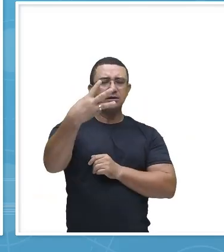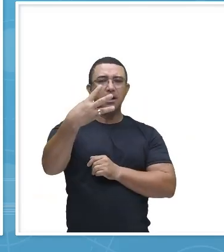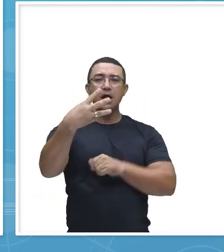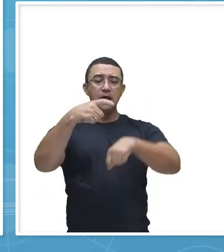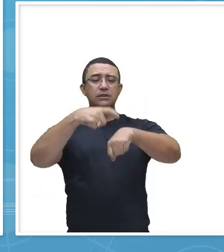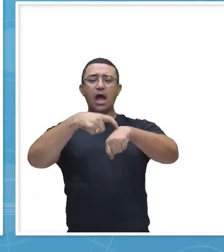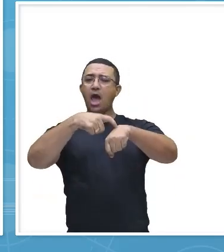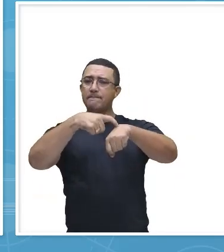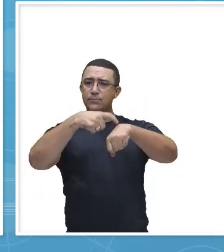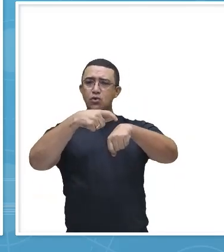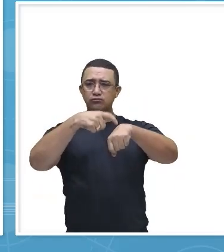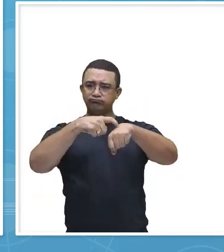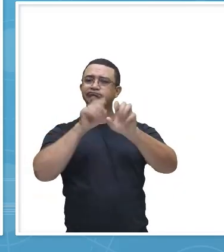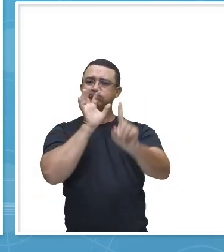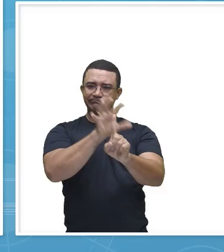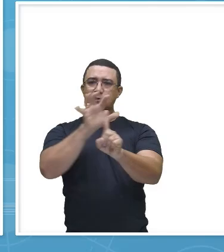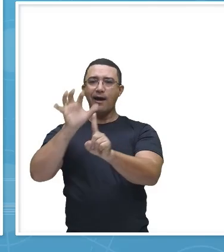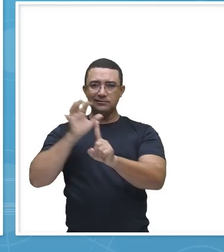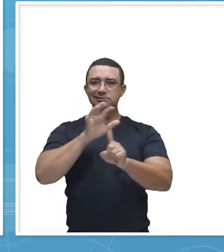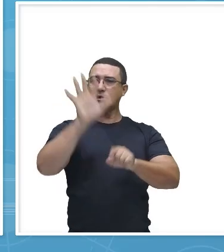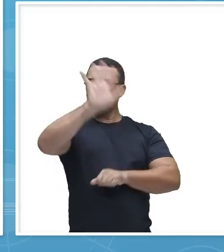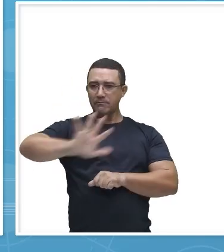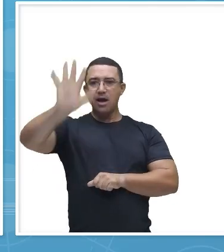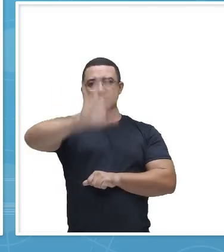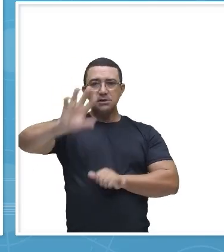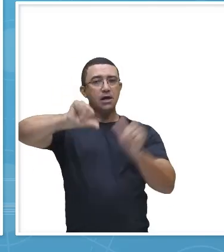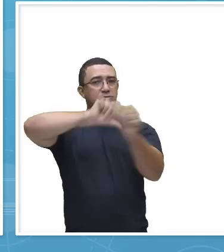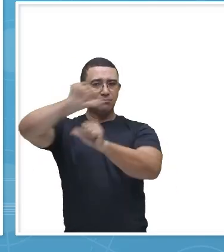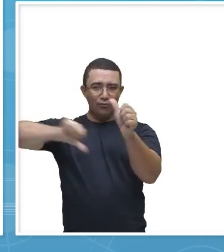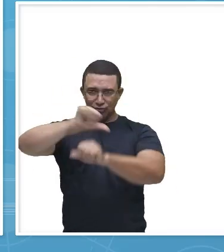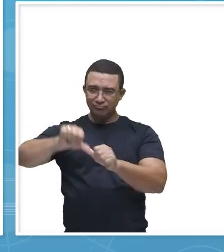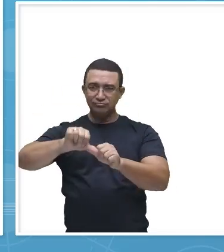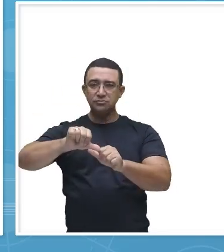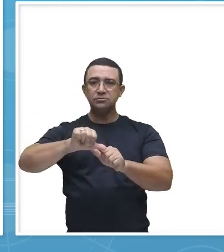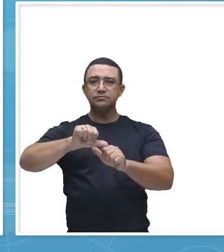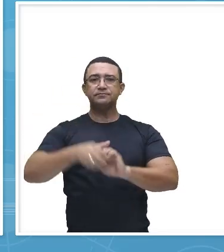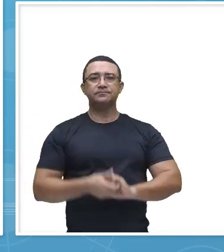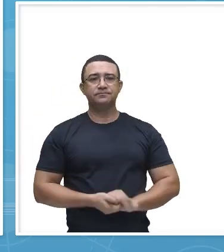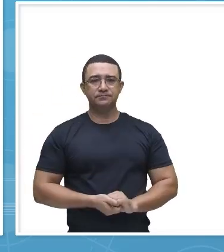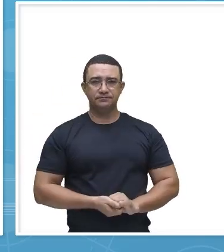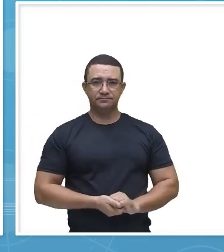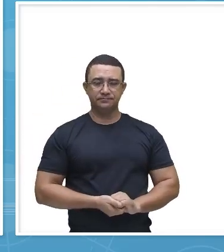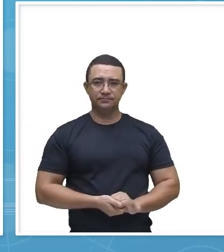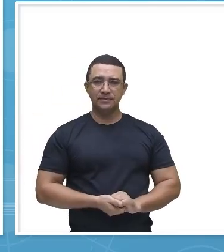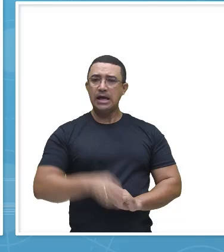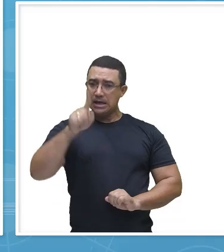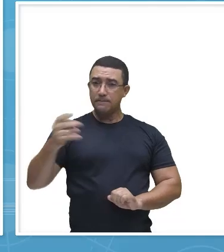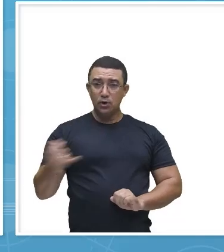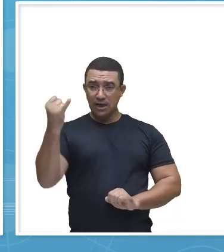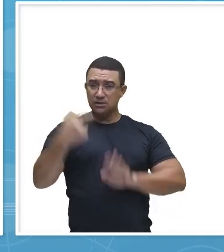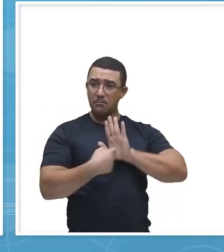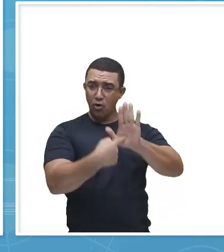nas paisagens, né? Que elas são modificadas. Quais são os agentes da natureza que podem modificar a paisagem? Muito importante destacar